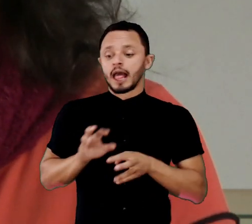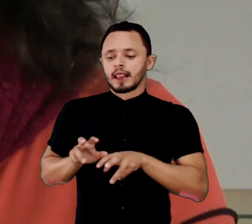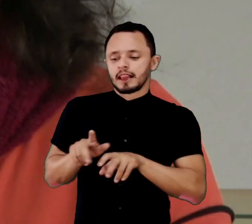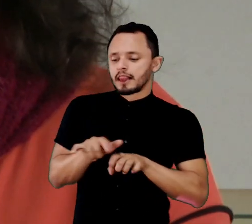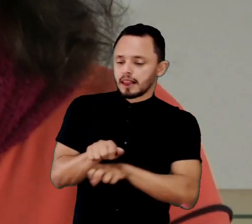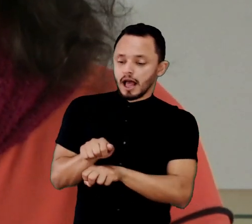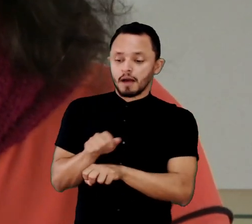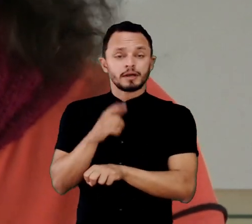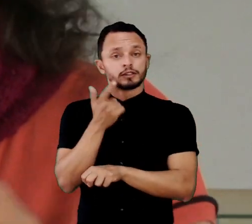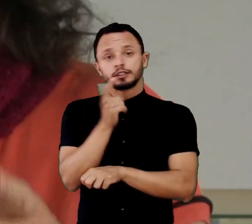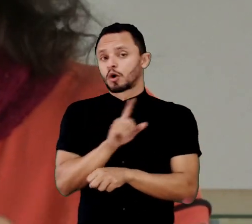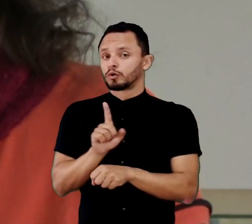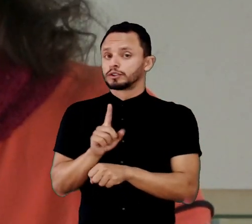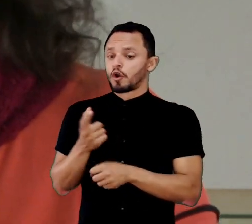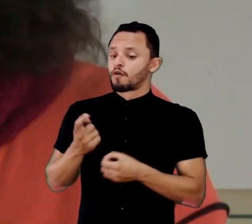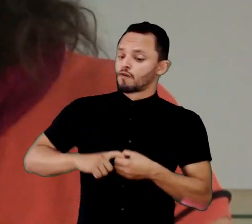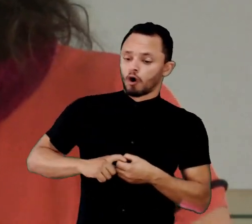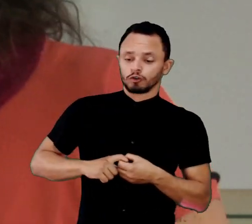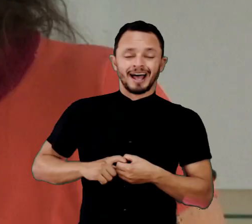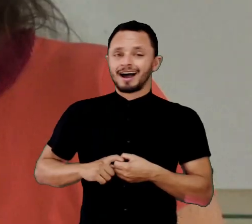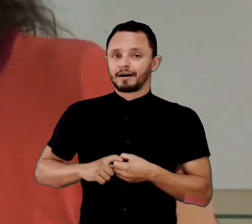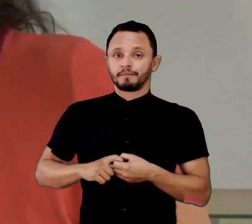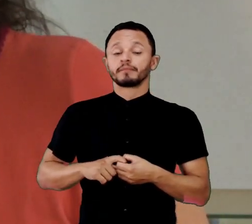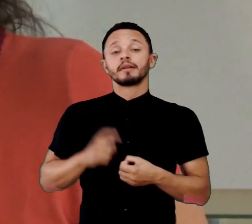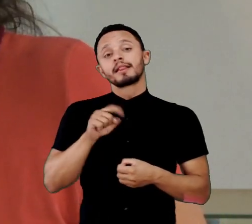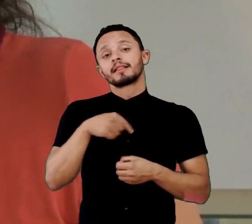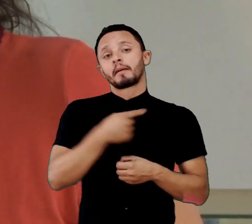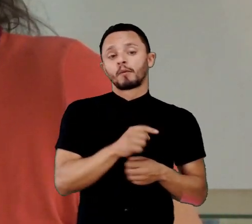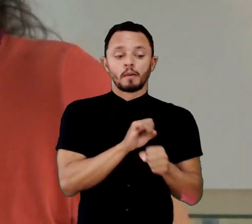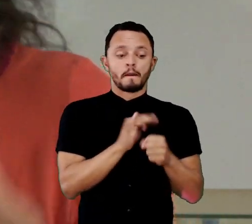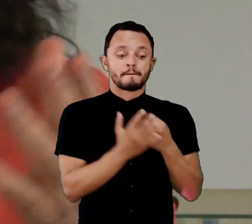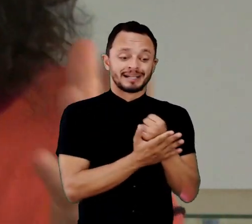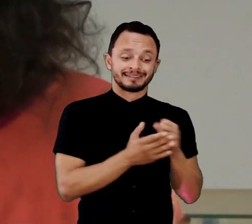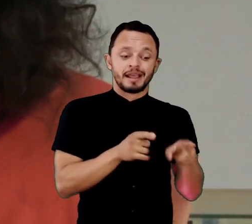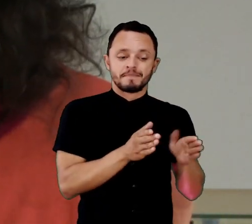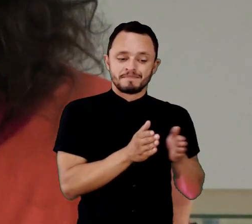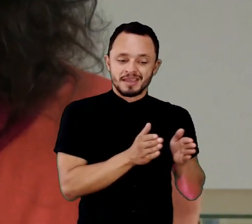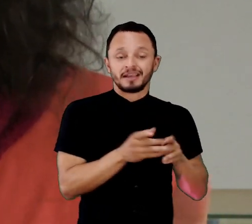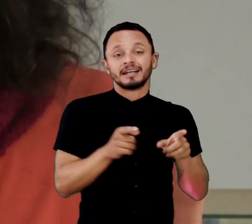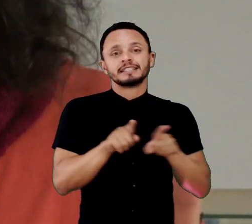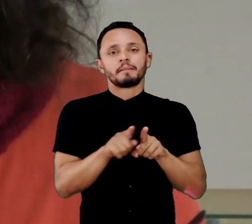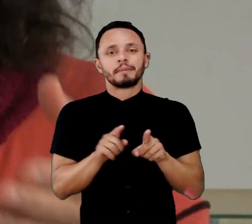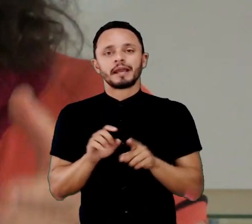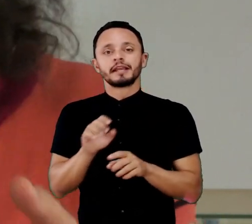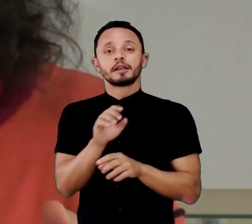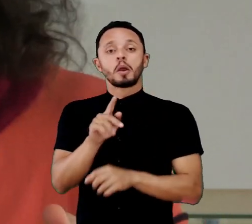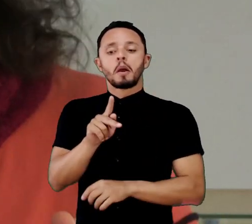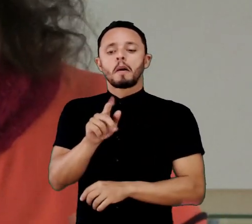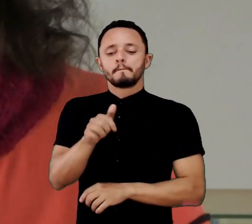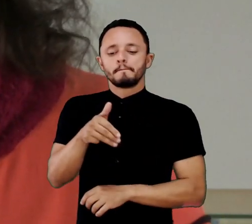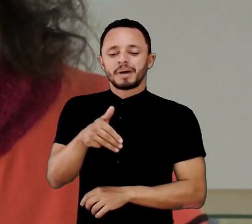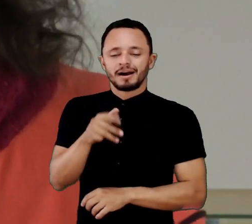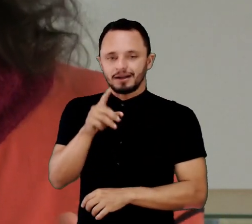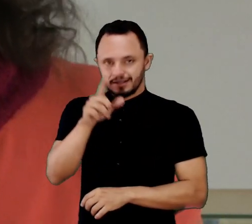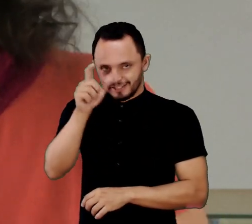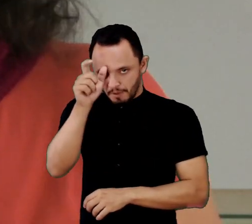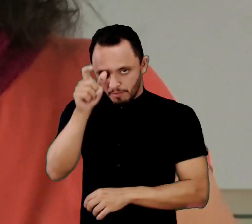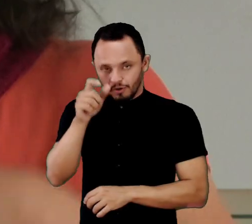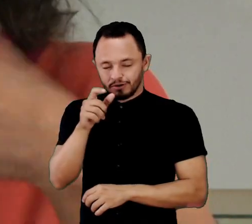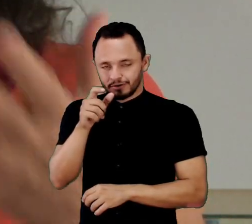Lama, mas depois da pandemia e do pandemônio que a gente viveu no Brasil, também naqueles